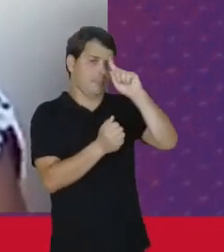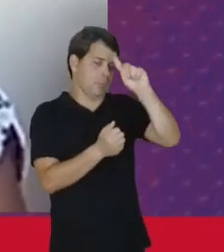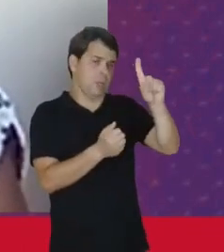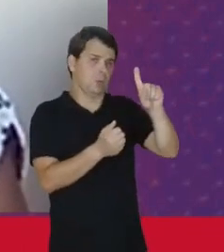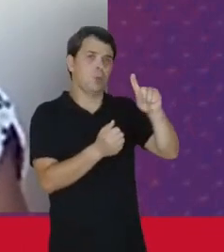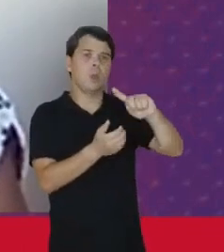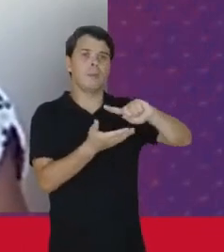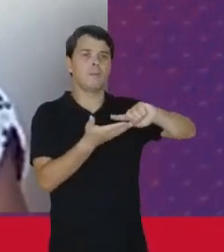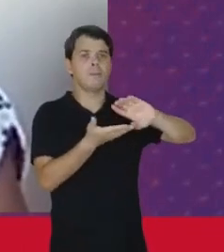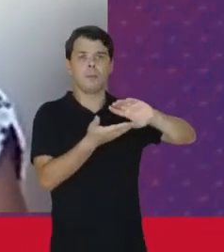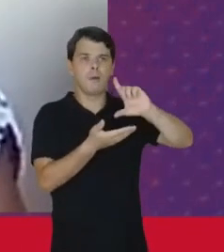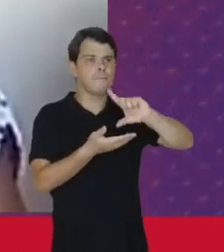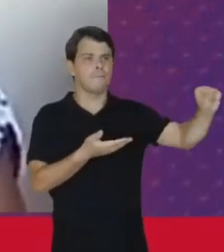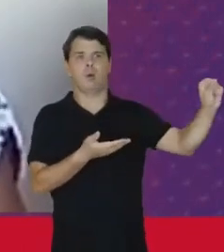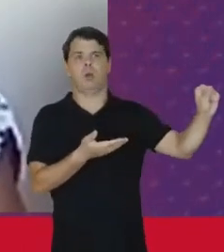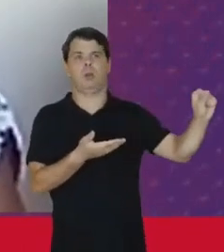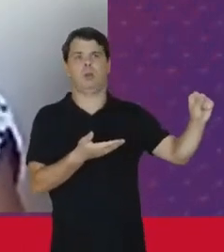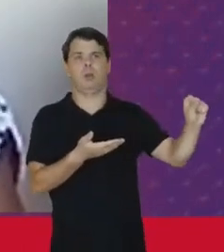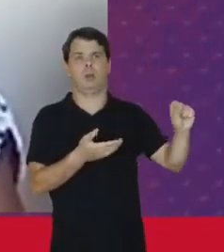embora. E aí eu